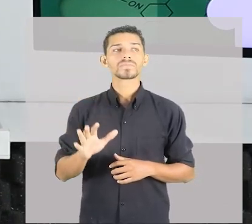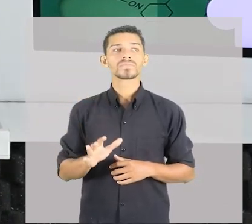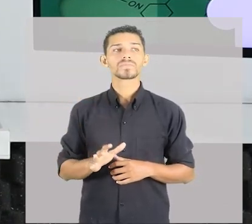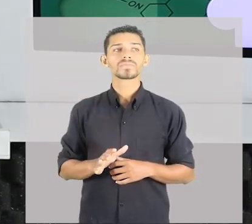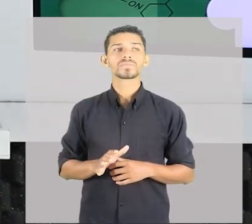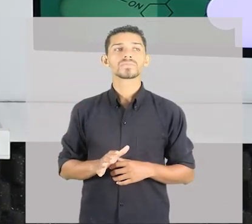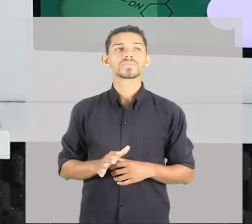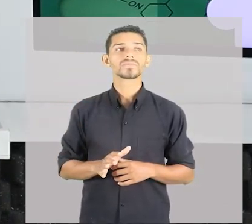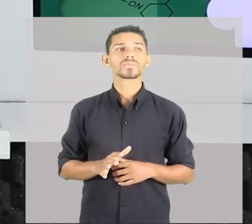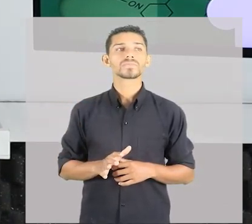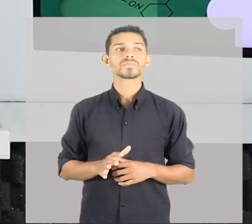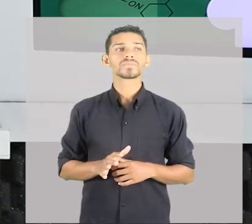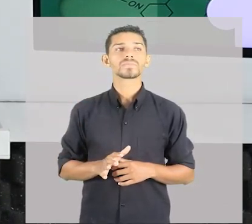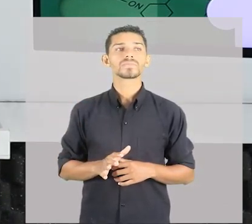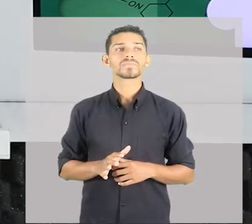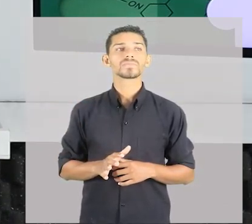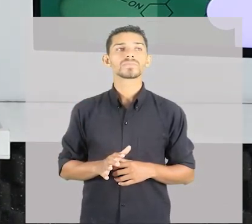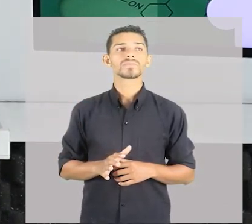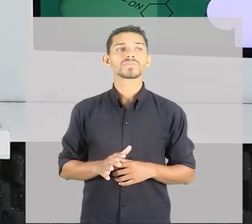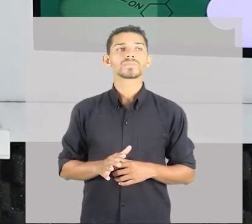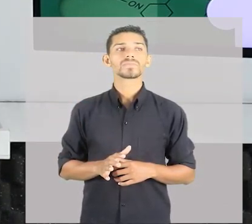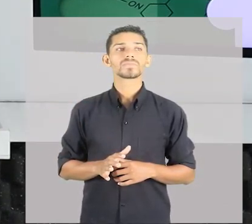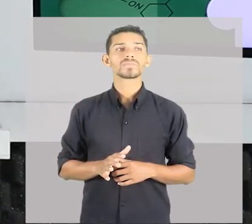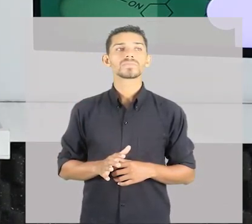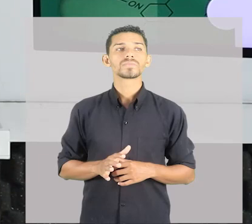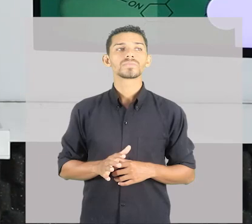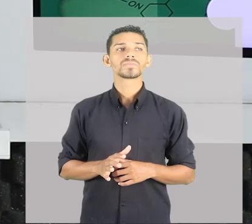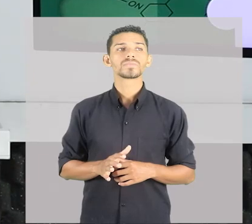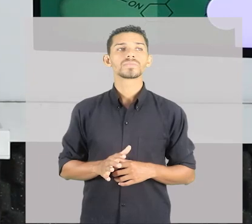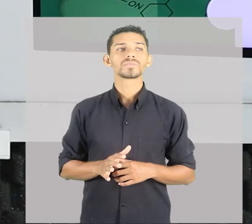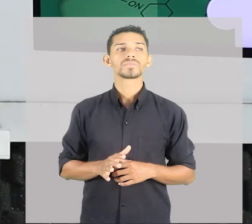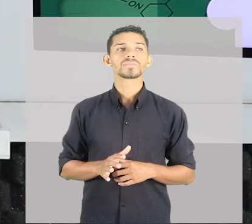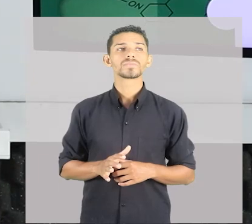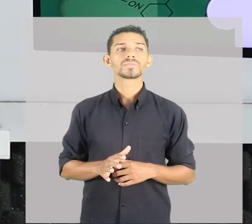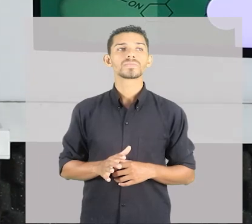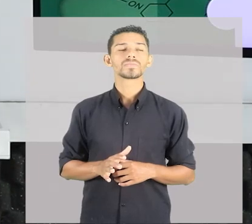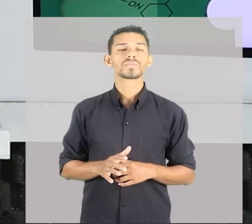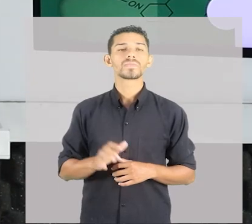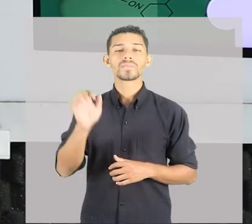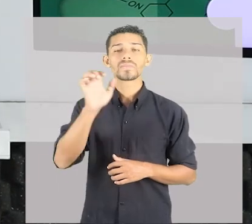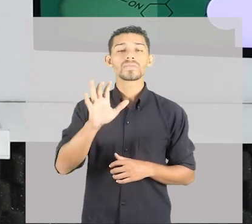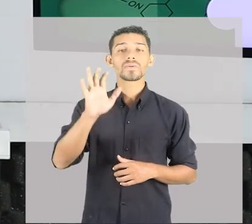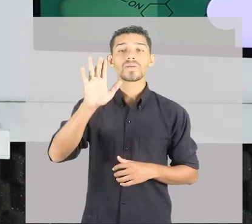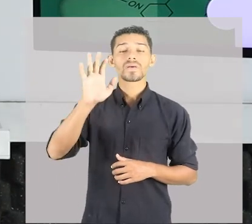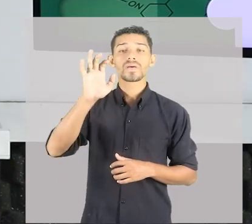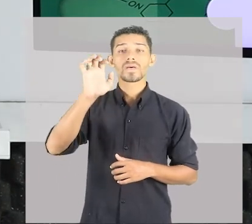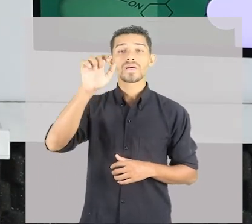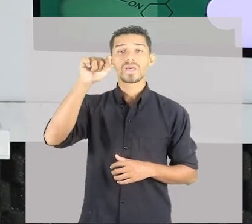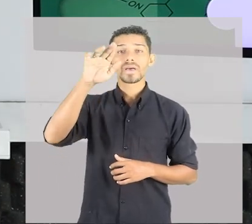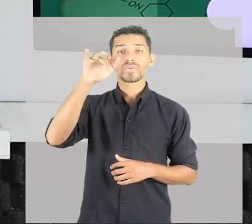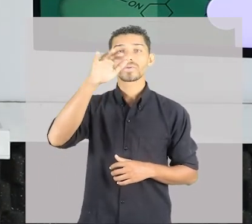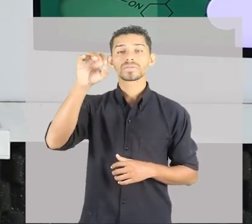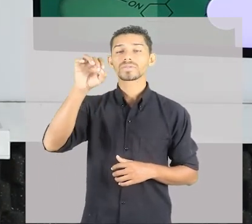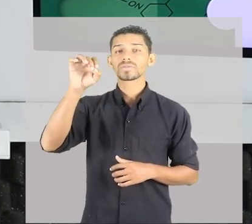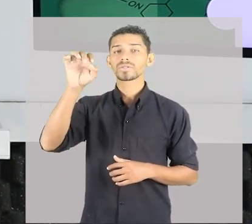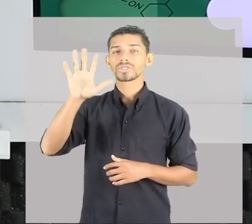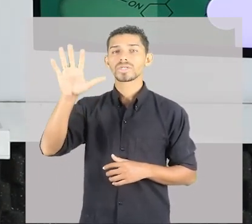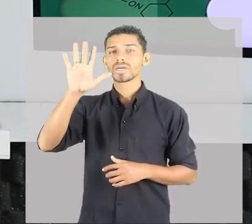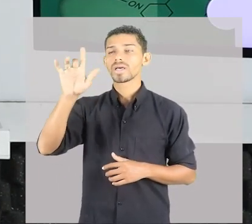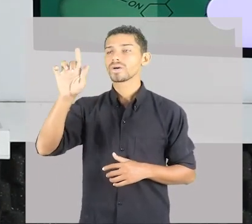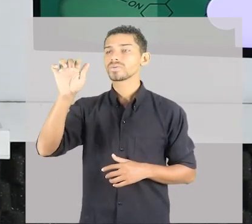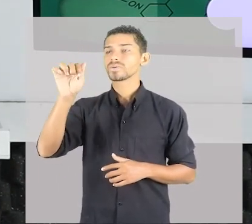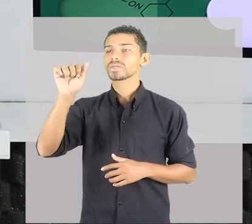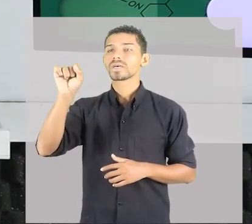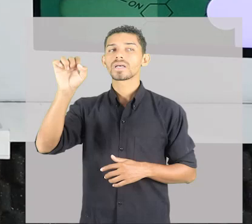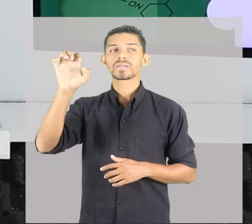equação né a equação geral dos gases